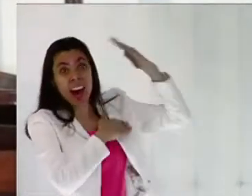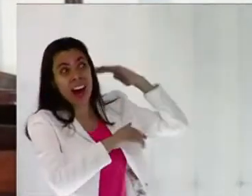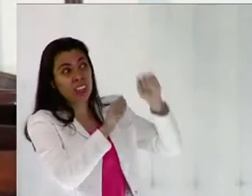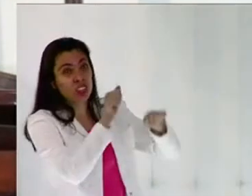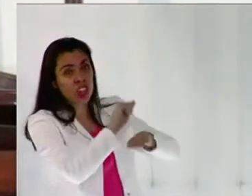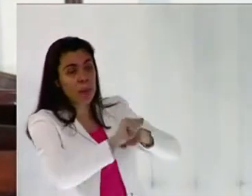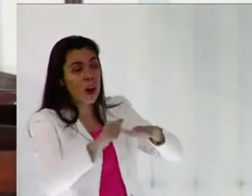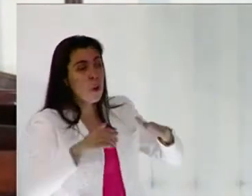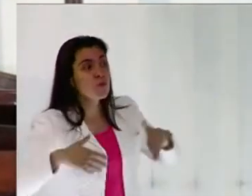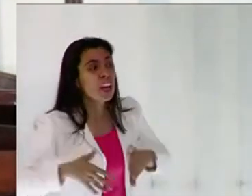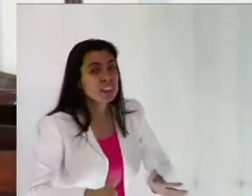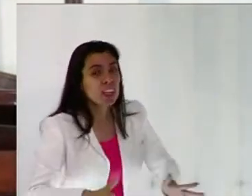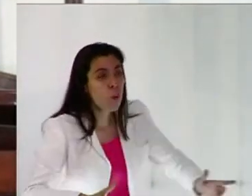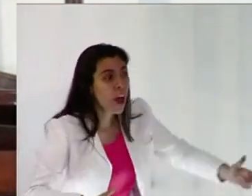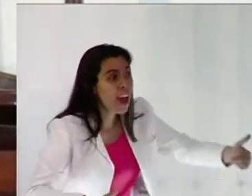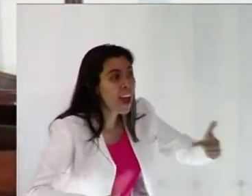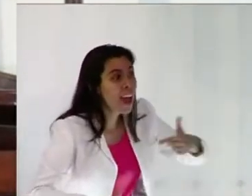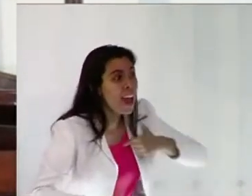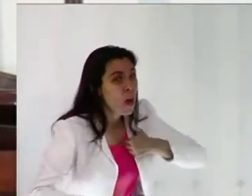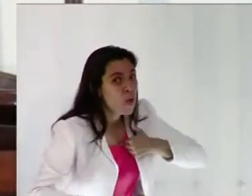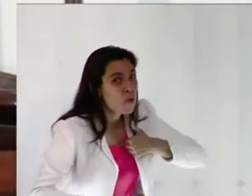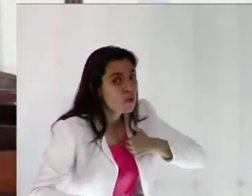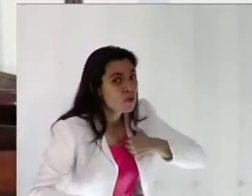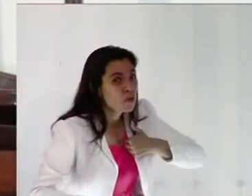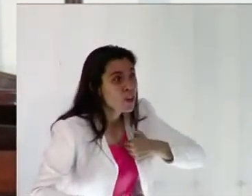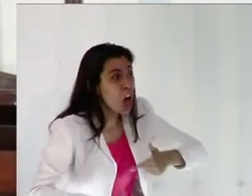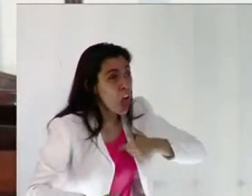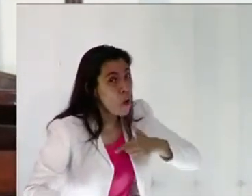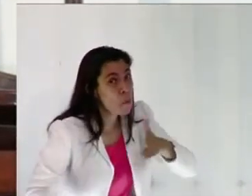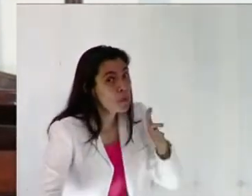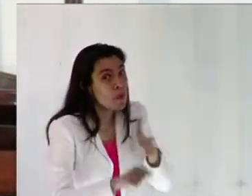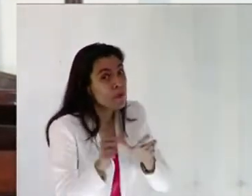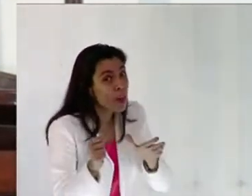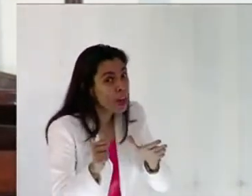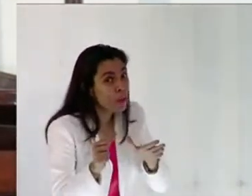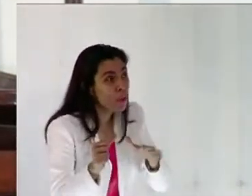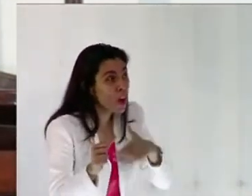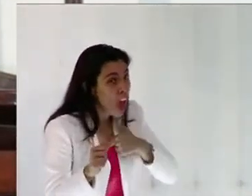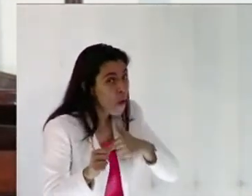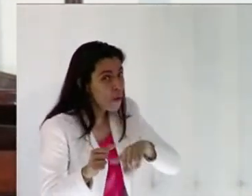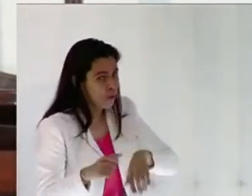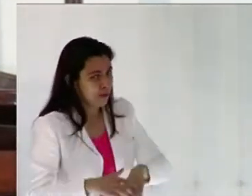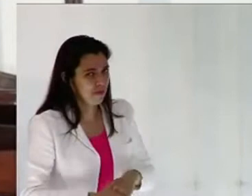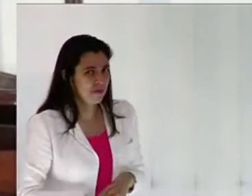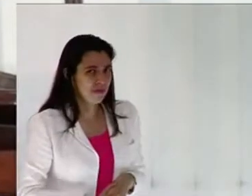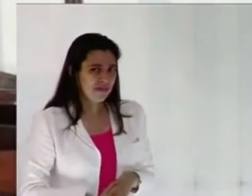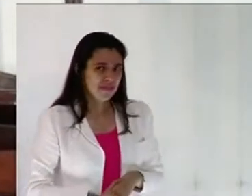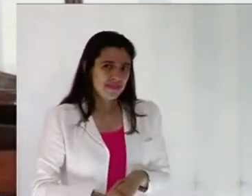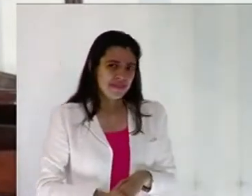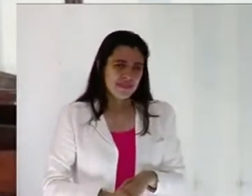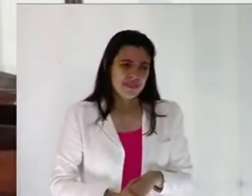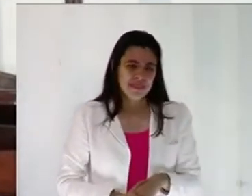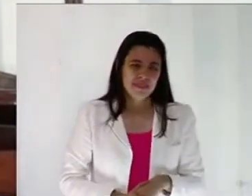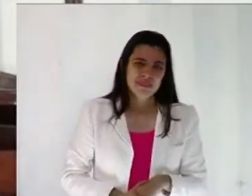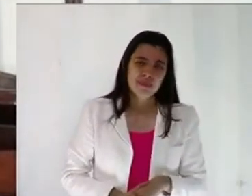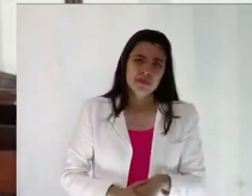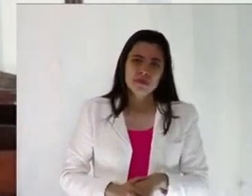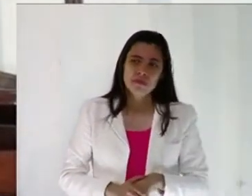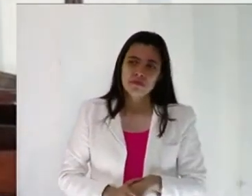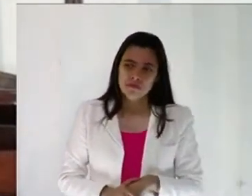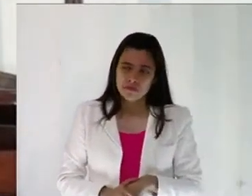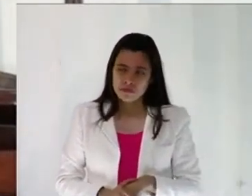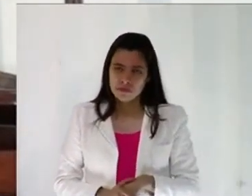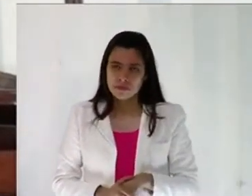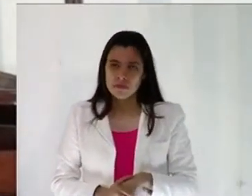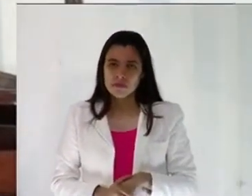eu sou. O texto está dizendo aqui no verso 56, que Abraão viu o dia